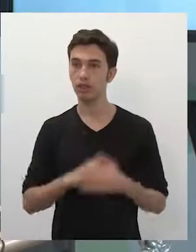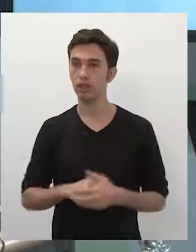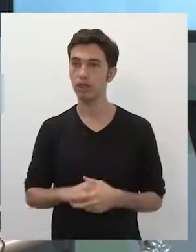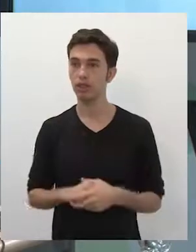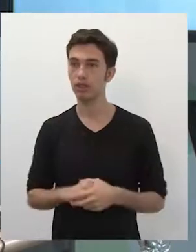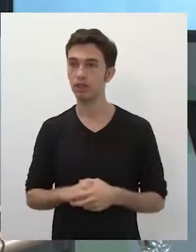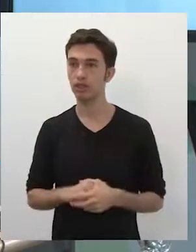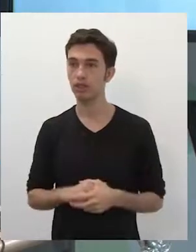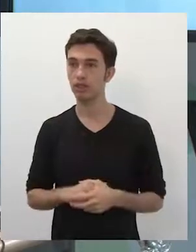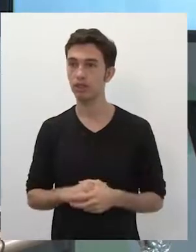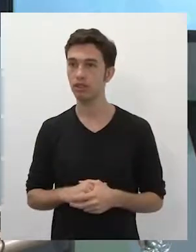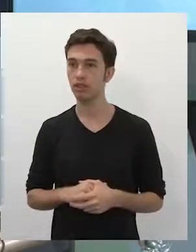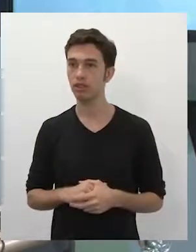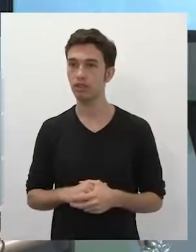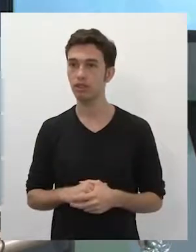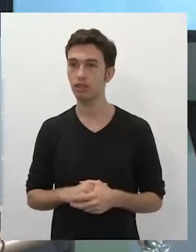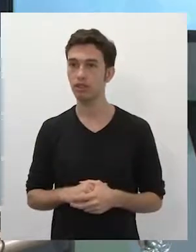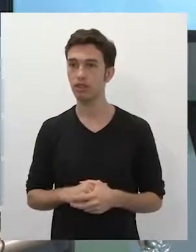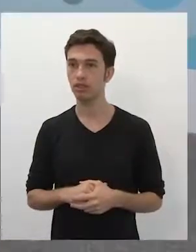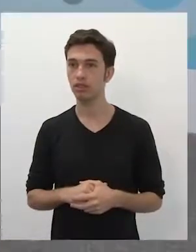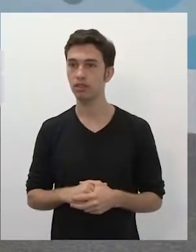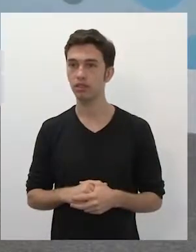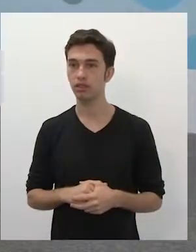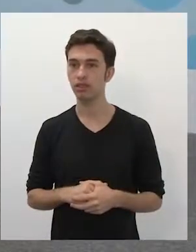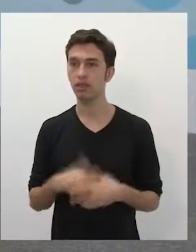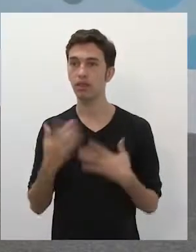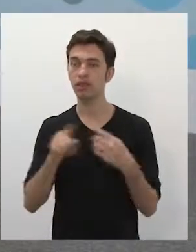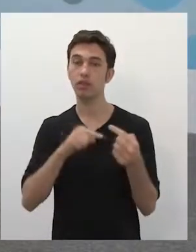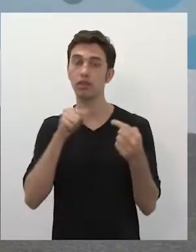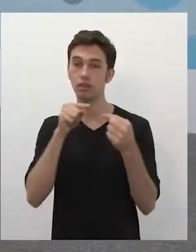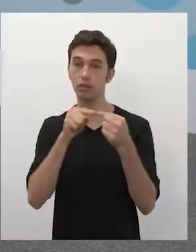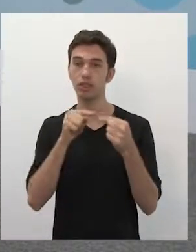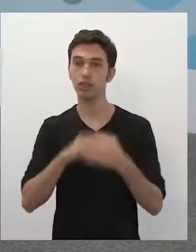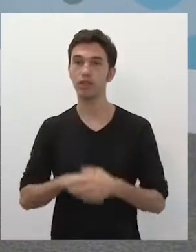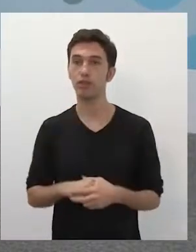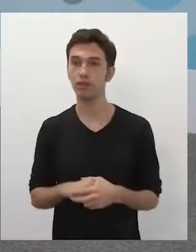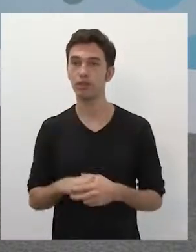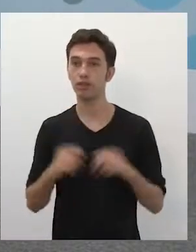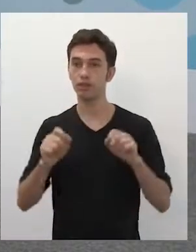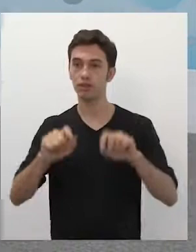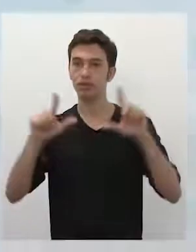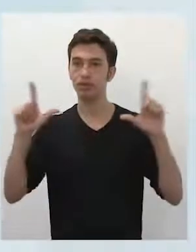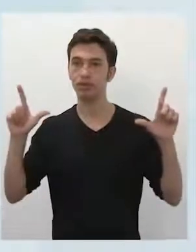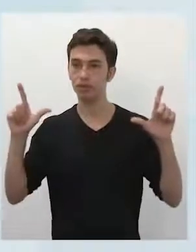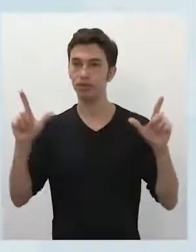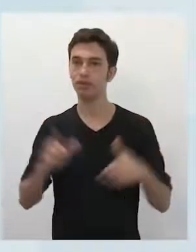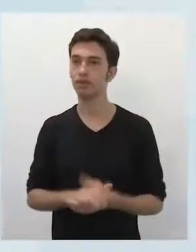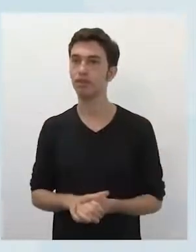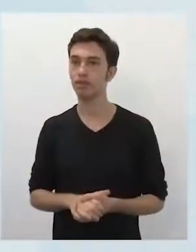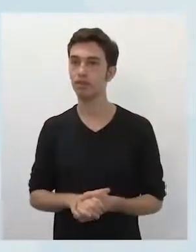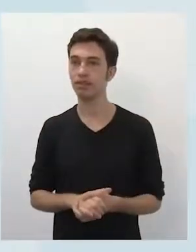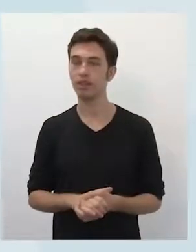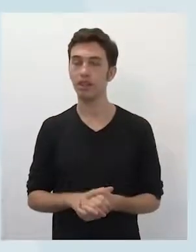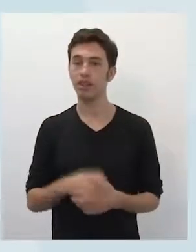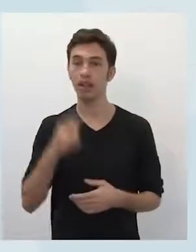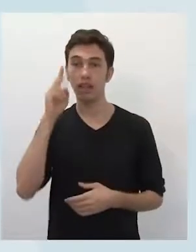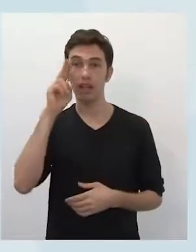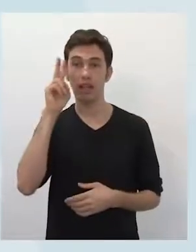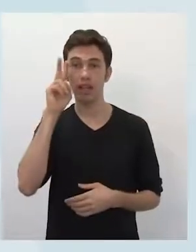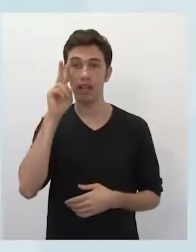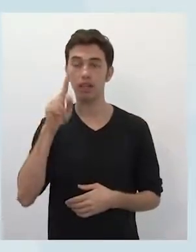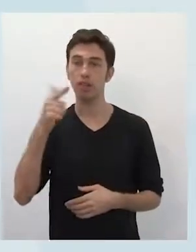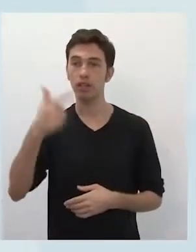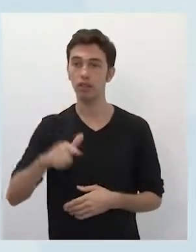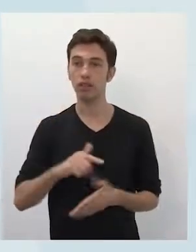pontuar? Pode. Vai falar os objetivos? Pode falar, Dani, por favor. Então tá bom. Objetivos na tela aí, por favor. Relembrar as características do